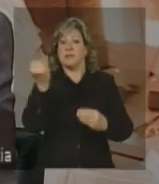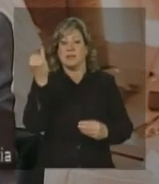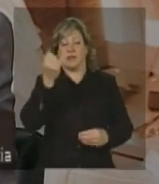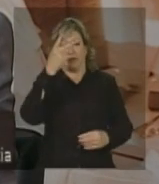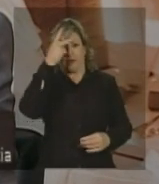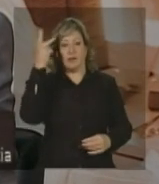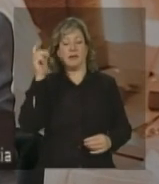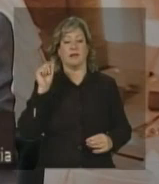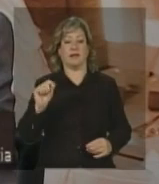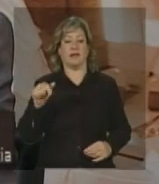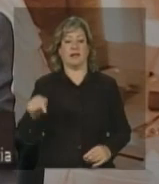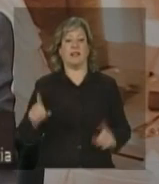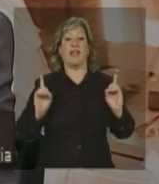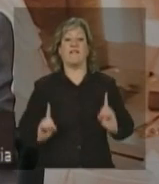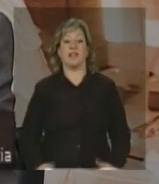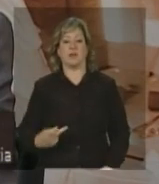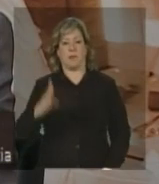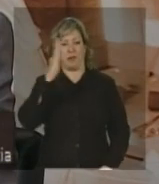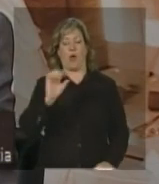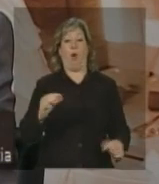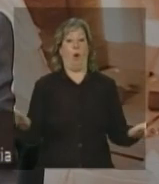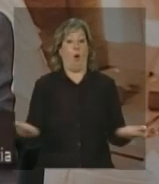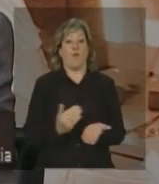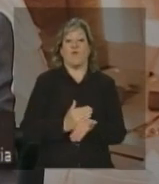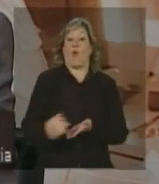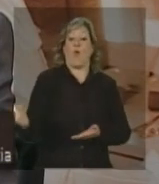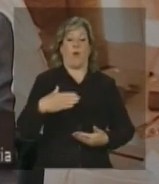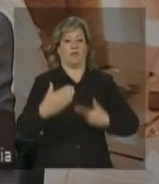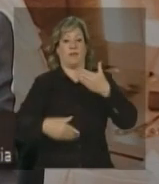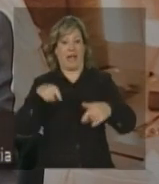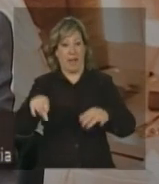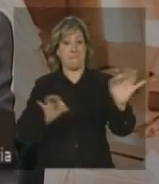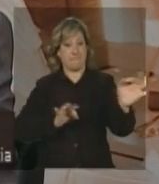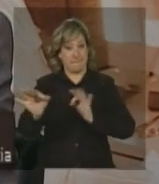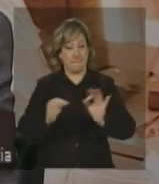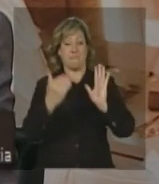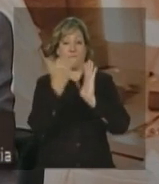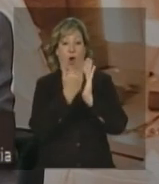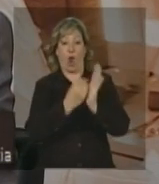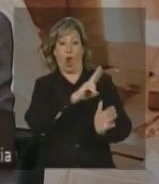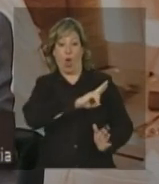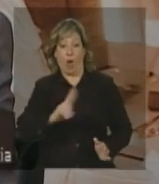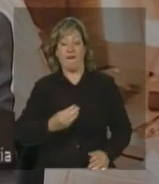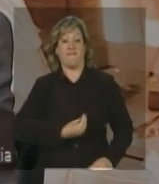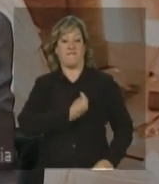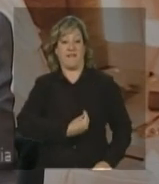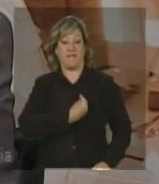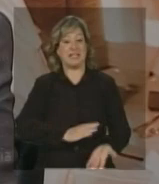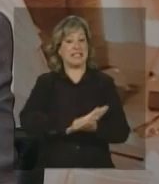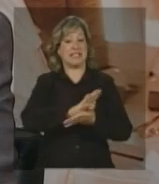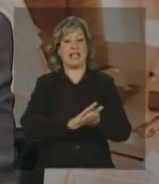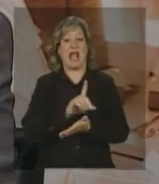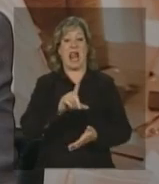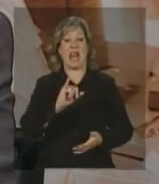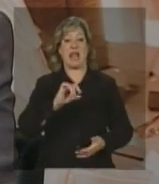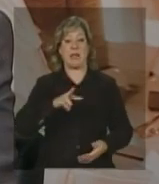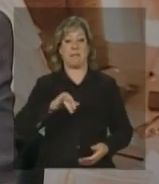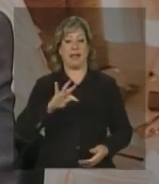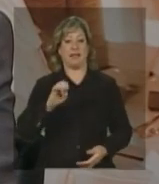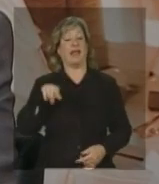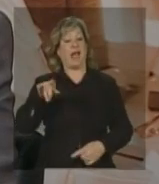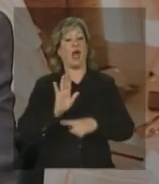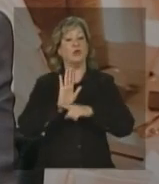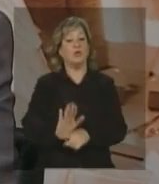pessoas com deficiência no Brasil. É um divisor de águas. O Plano Viver Sem Limite, ele vem para mudar a vida do povo brasileiro, para melhorar